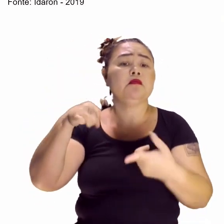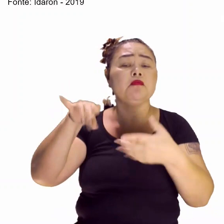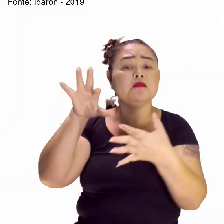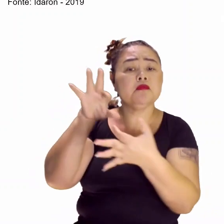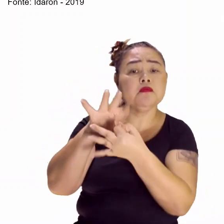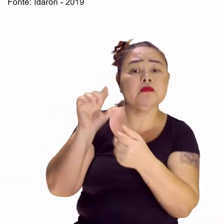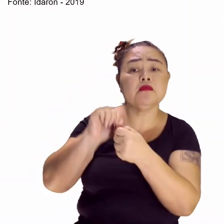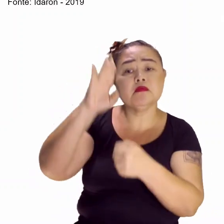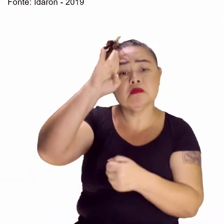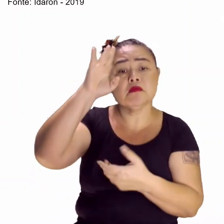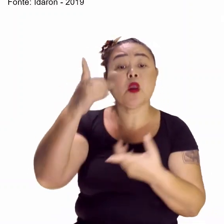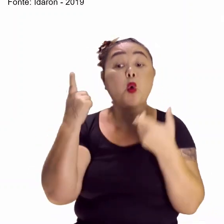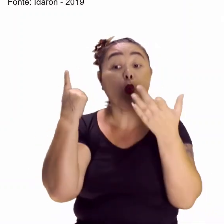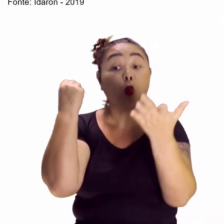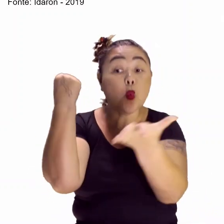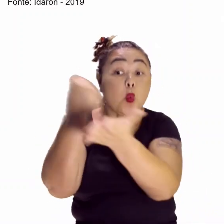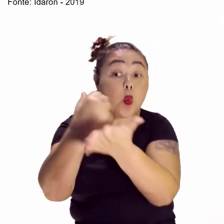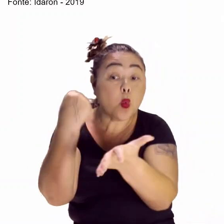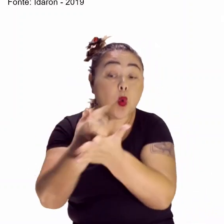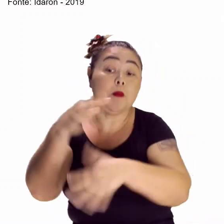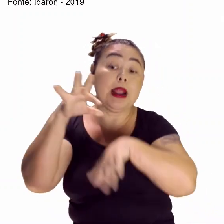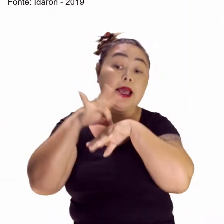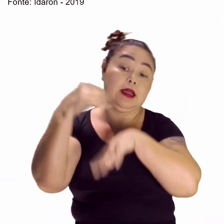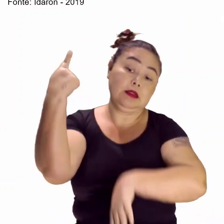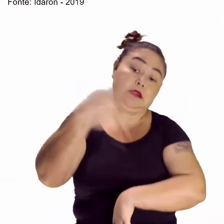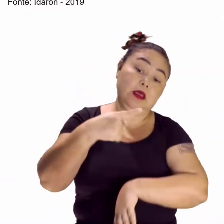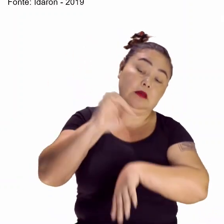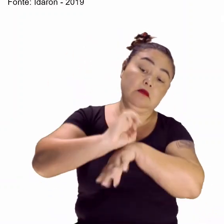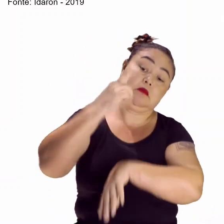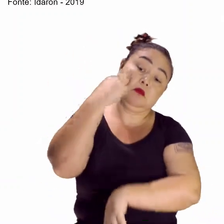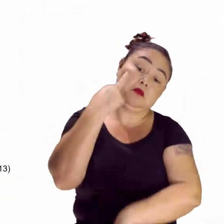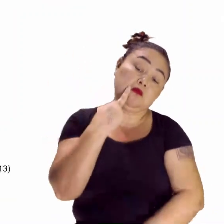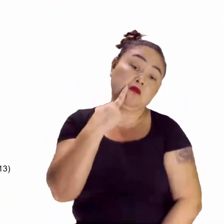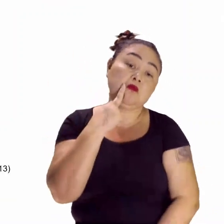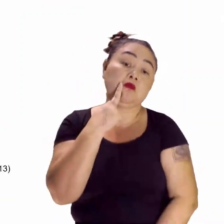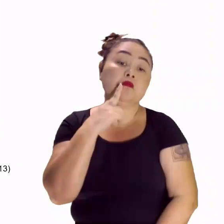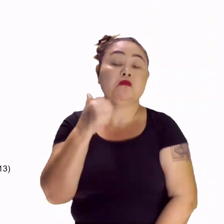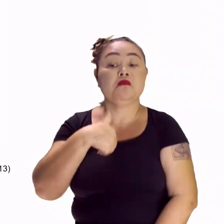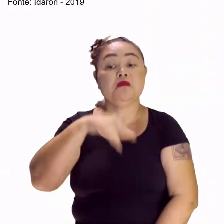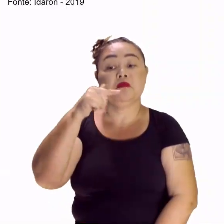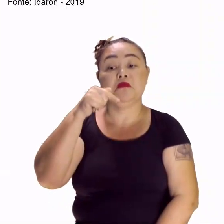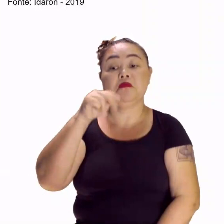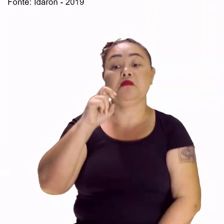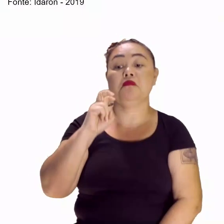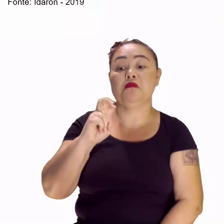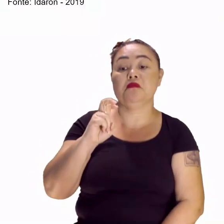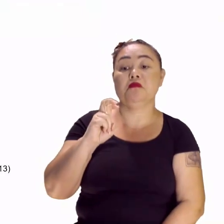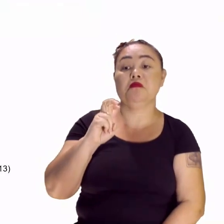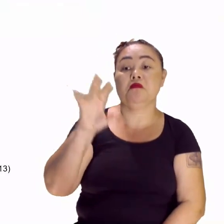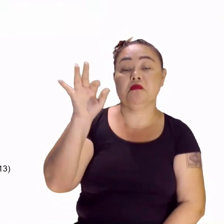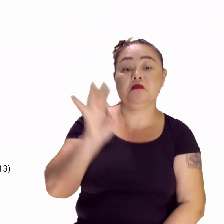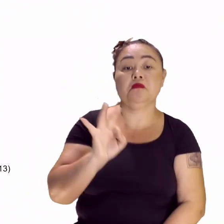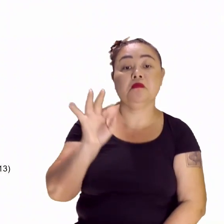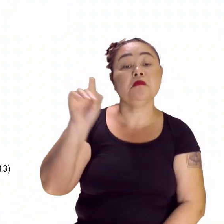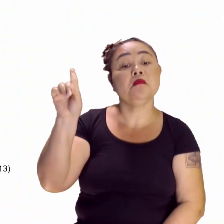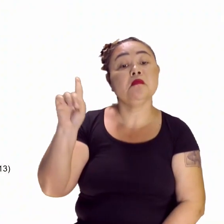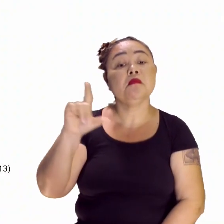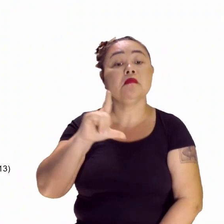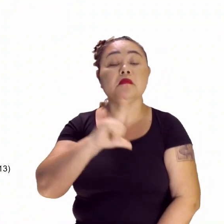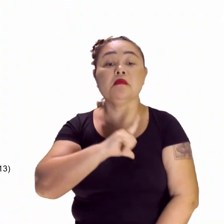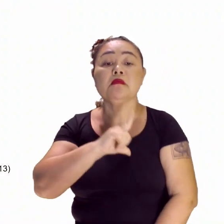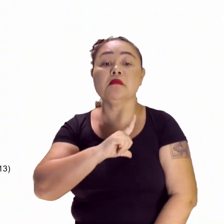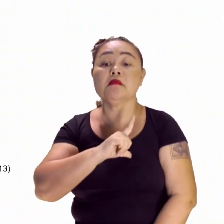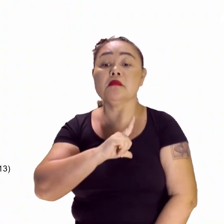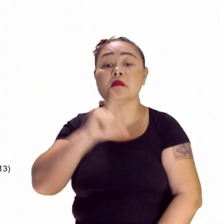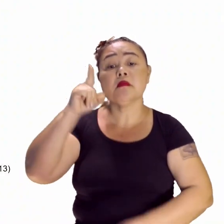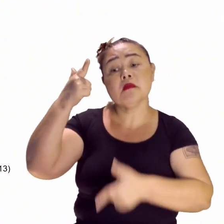importadores ou seja o compradores da carne de Rondônia mais de 75%, né Professor Jorge toda carne e aí a gente